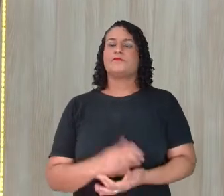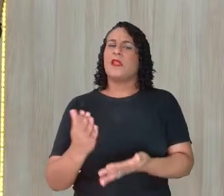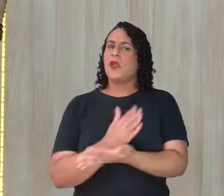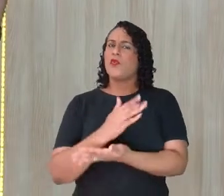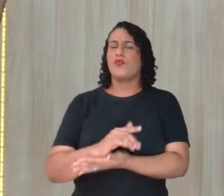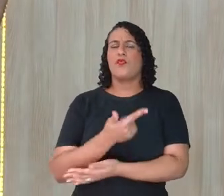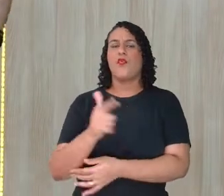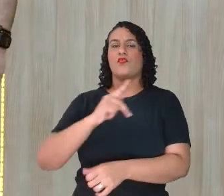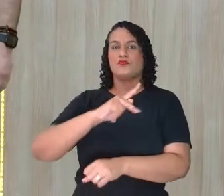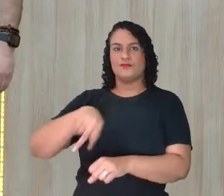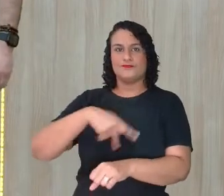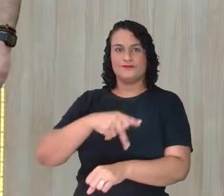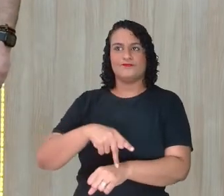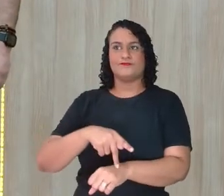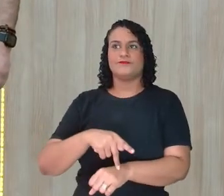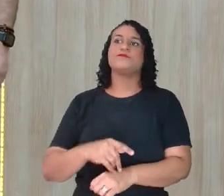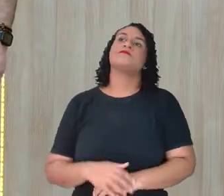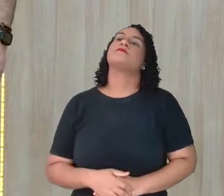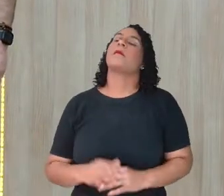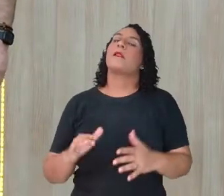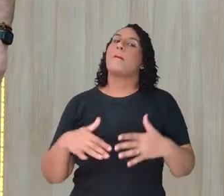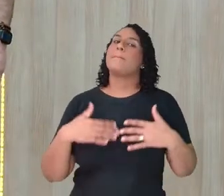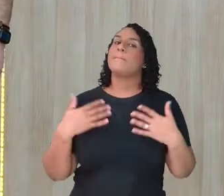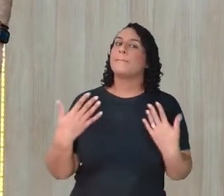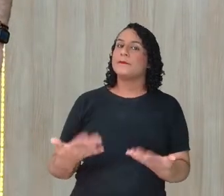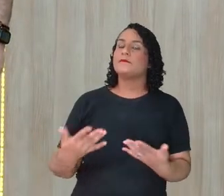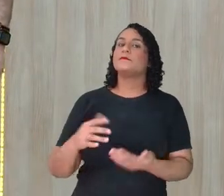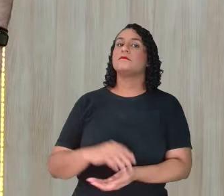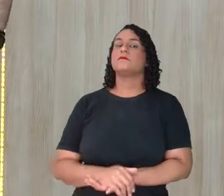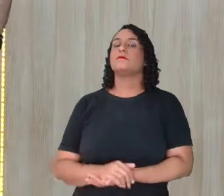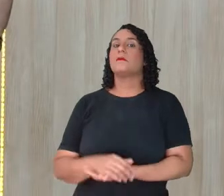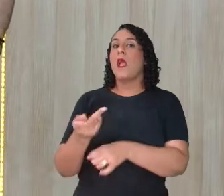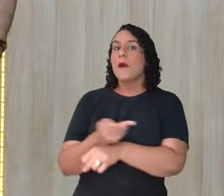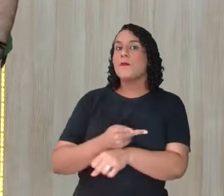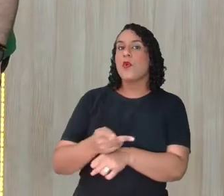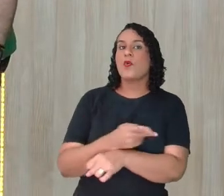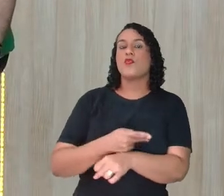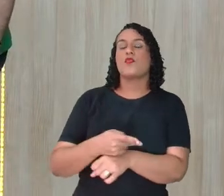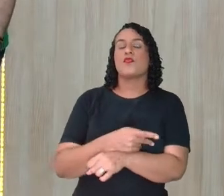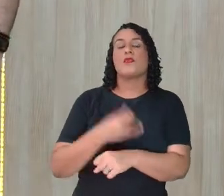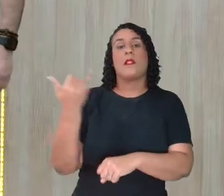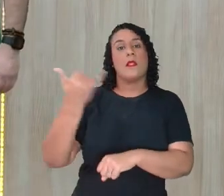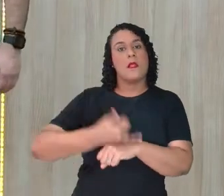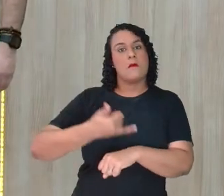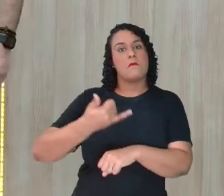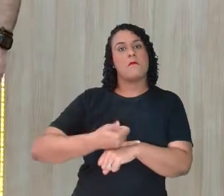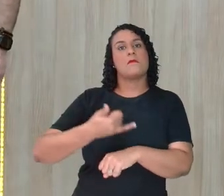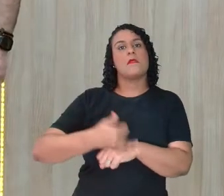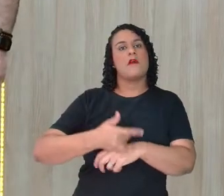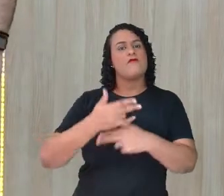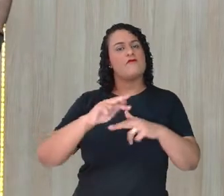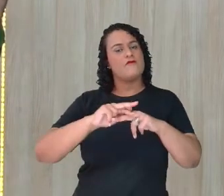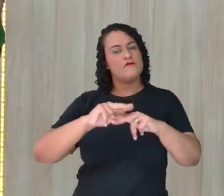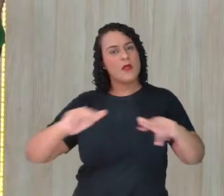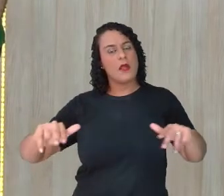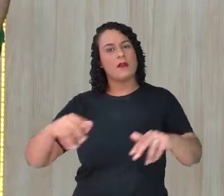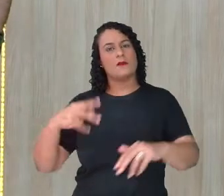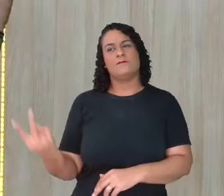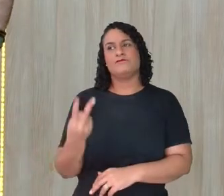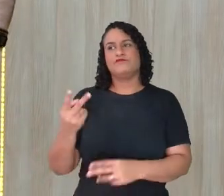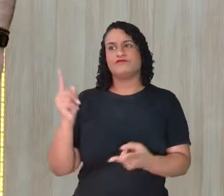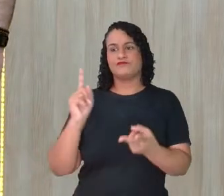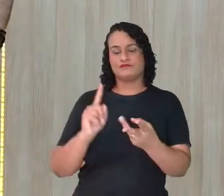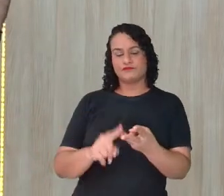alguns outros, né? Então, nesse sentido, a gente tem aqui a busca de metais preciosos. Outra coisa, tentativa de